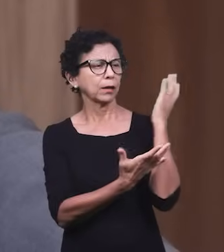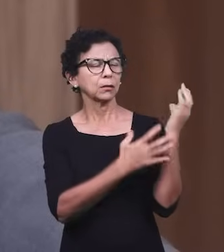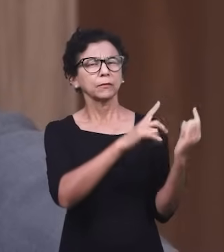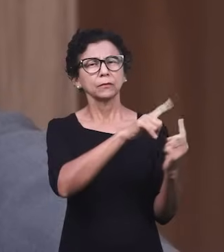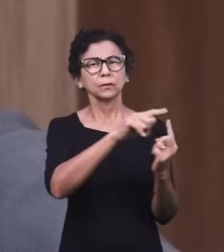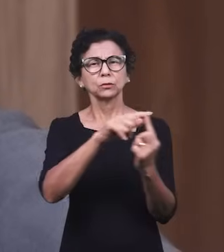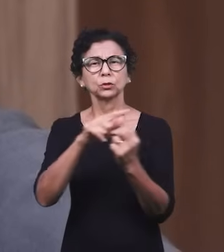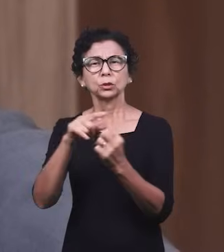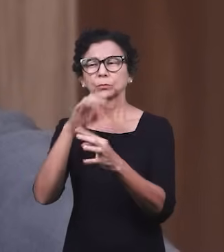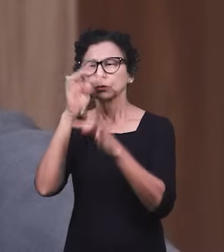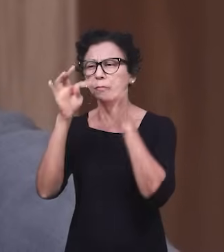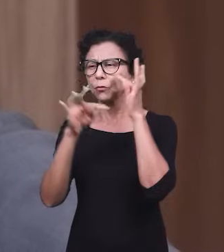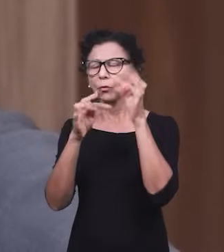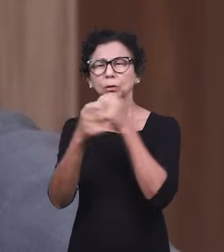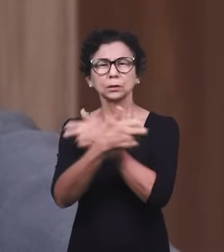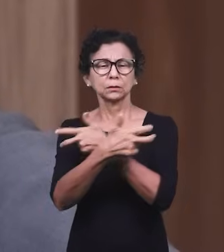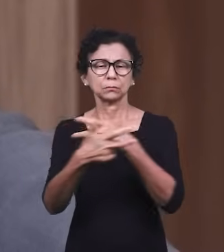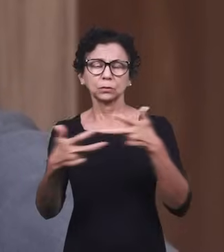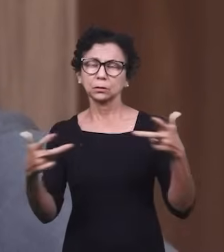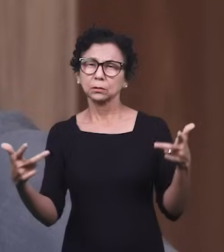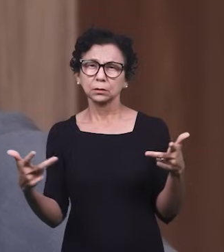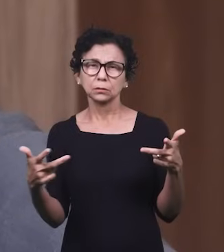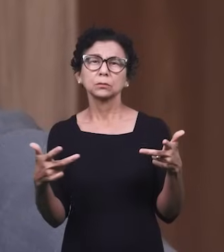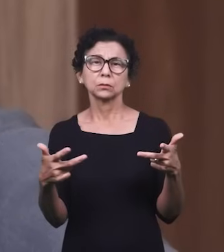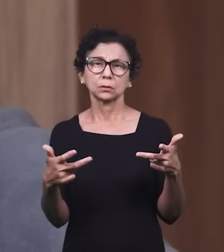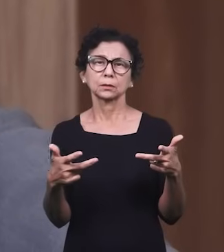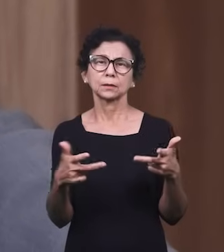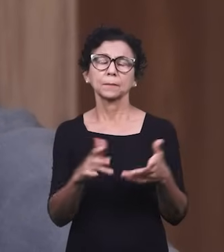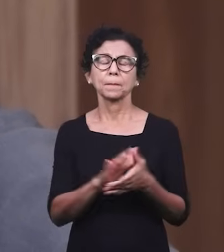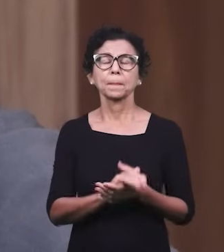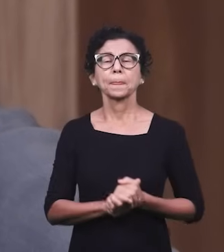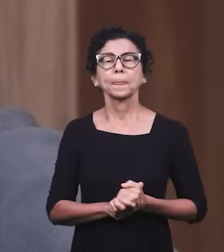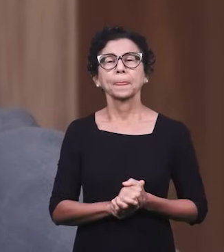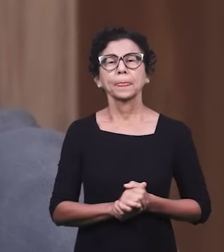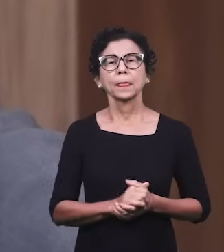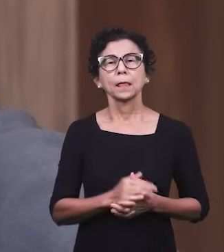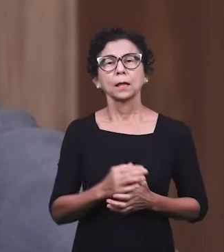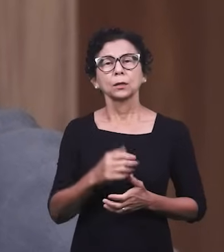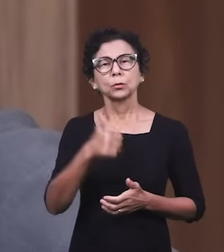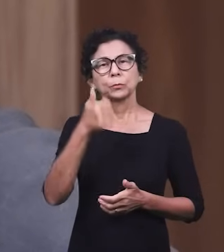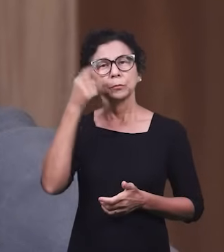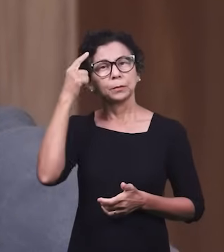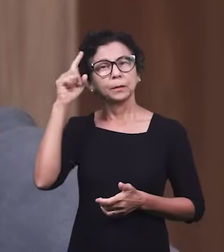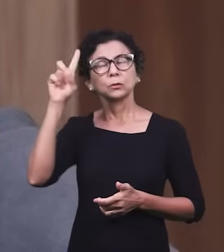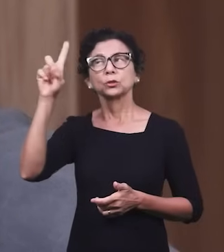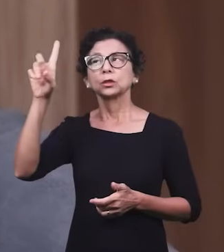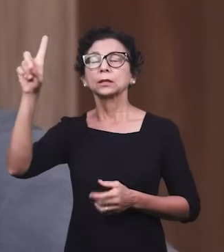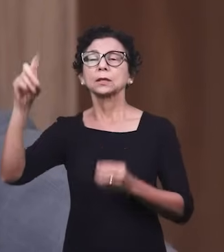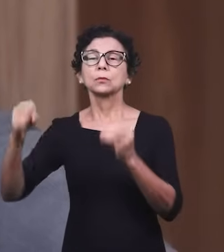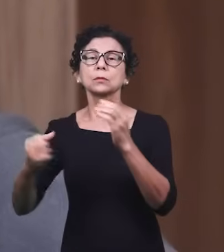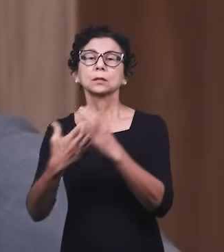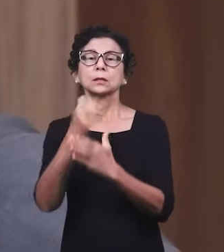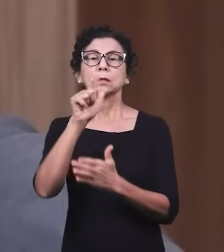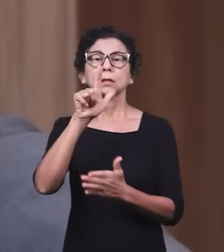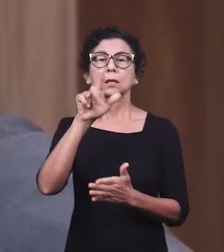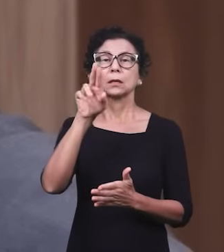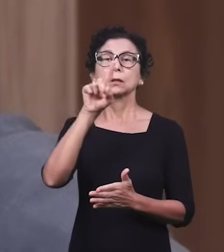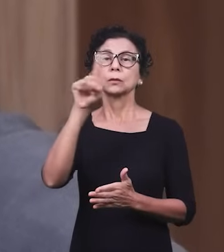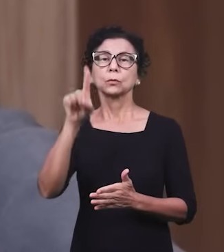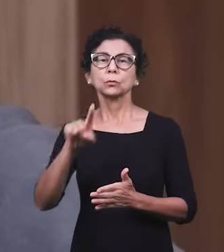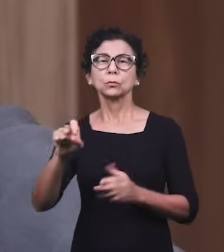processo da criação no seu tempo certo então Deus vai lá no primeiro dia cria luz no segundo dia ele faz a separação